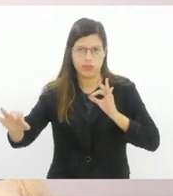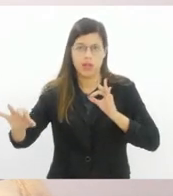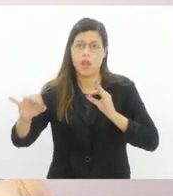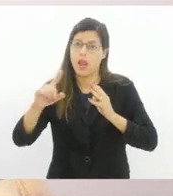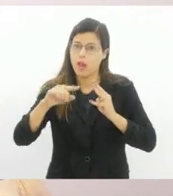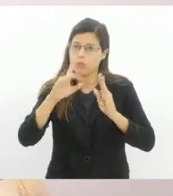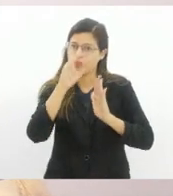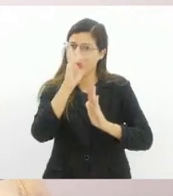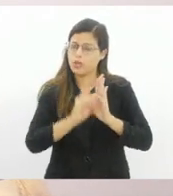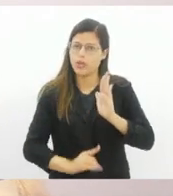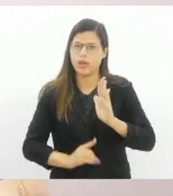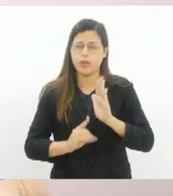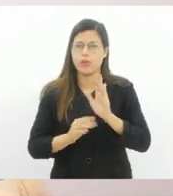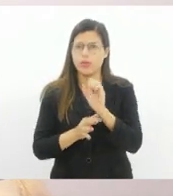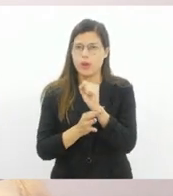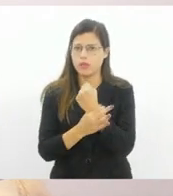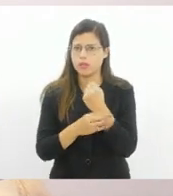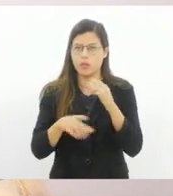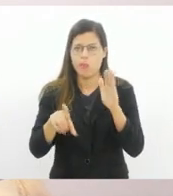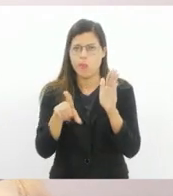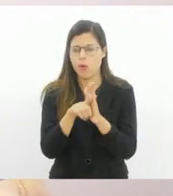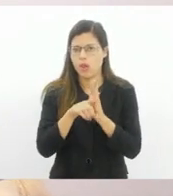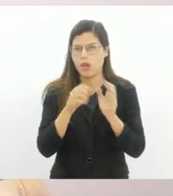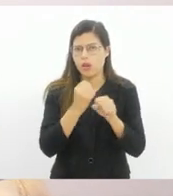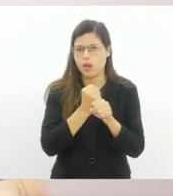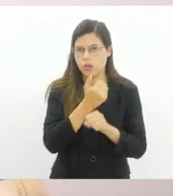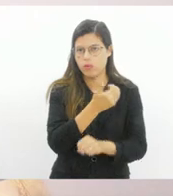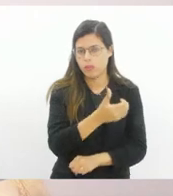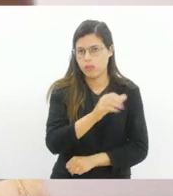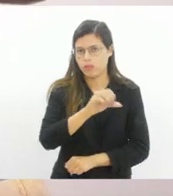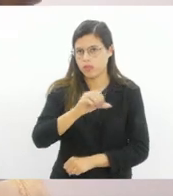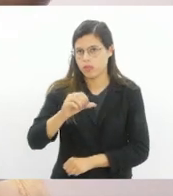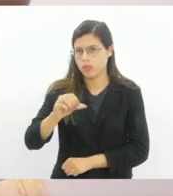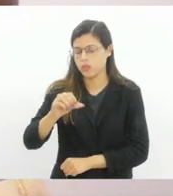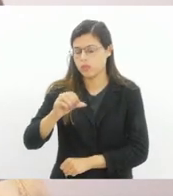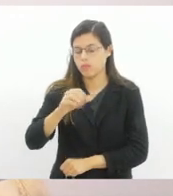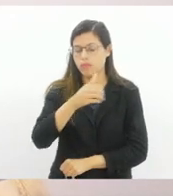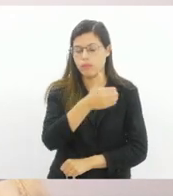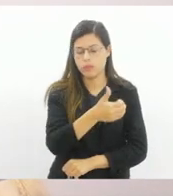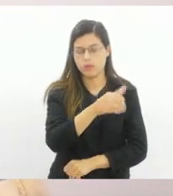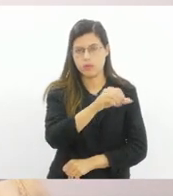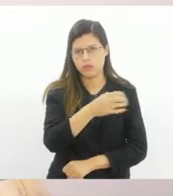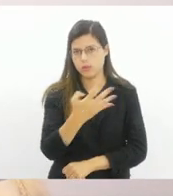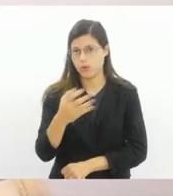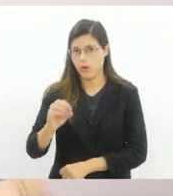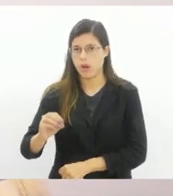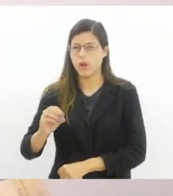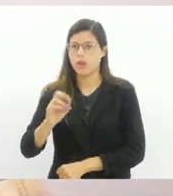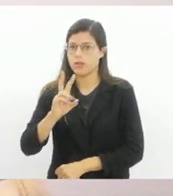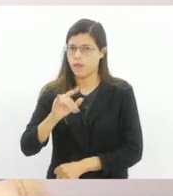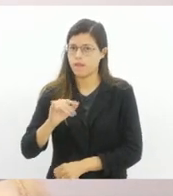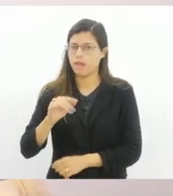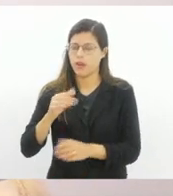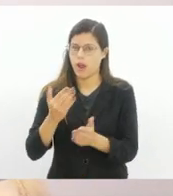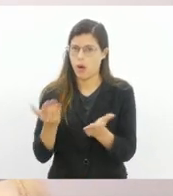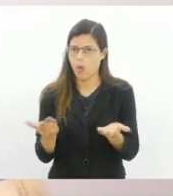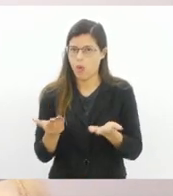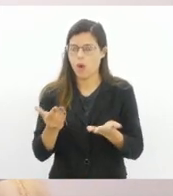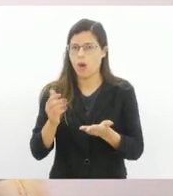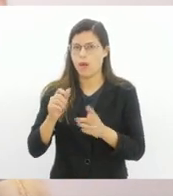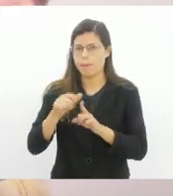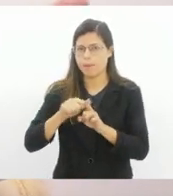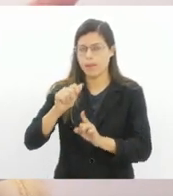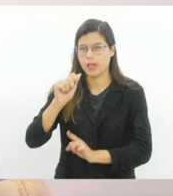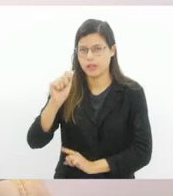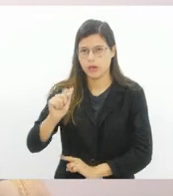que está garantido por lei desde 1940. Que vai completar agora, em agosto, 11 anos da